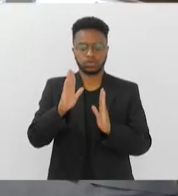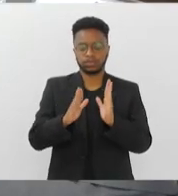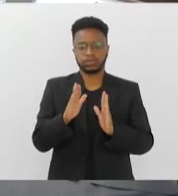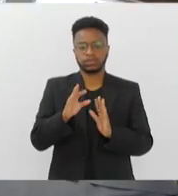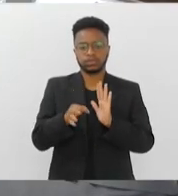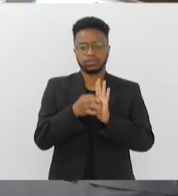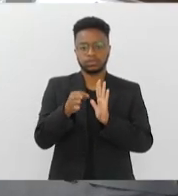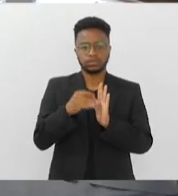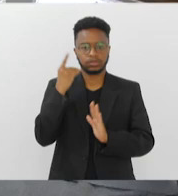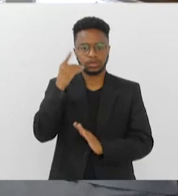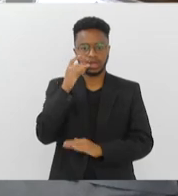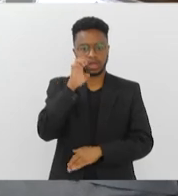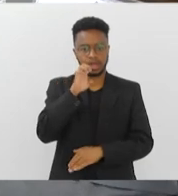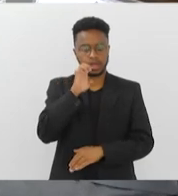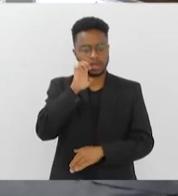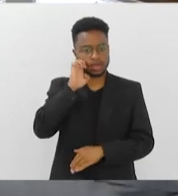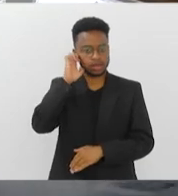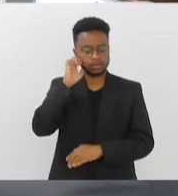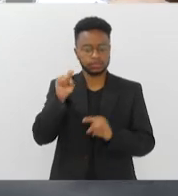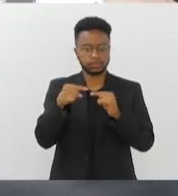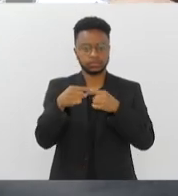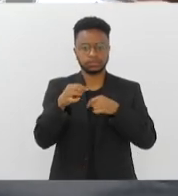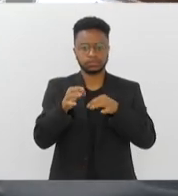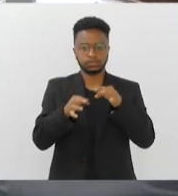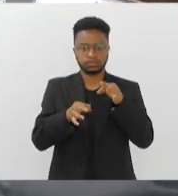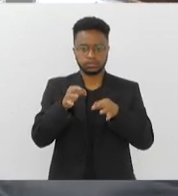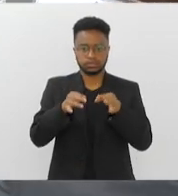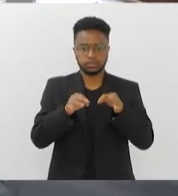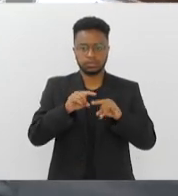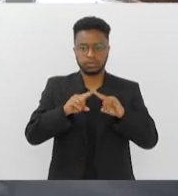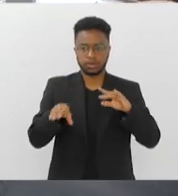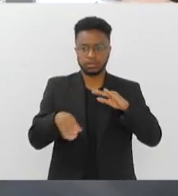Takimoto. Juridicidade com emenda. Em discussão.